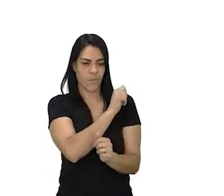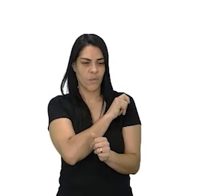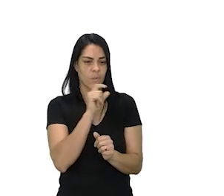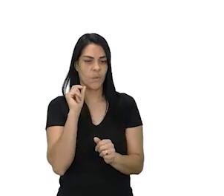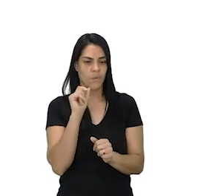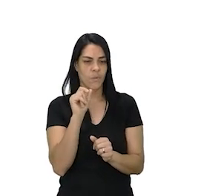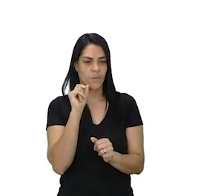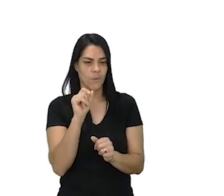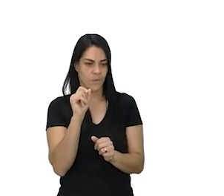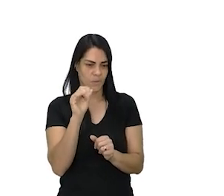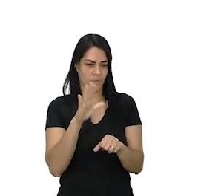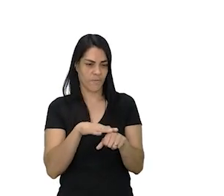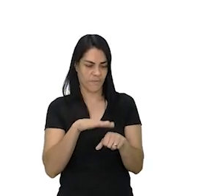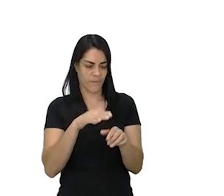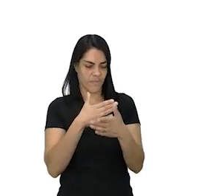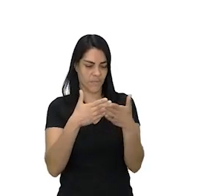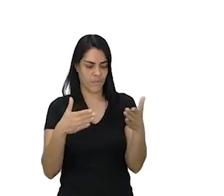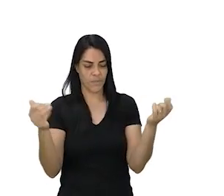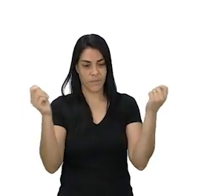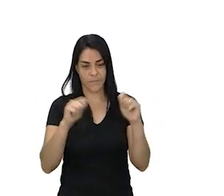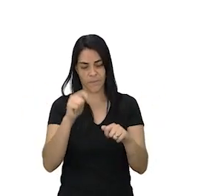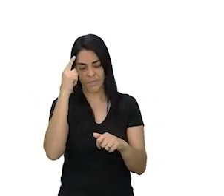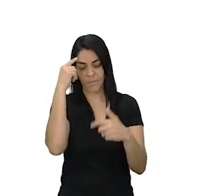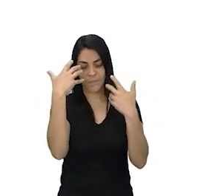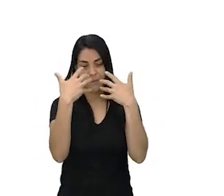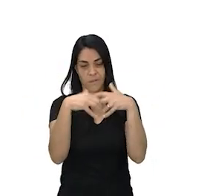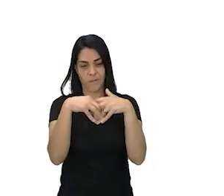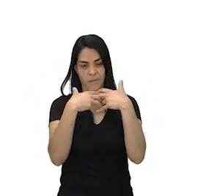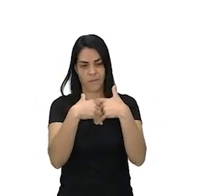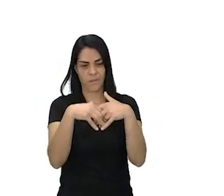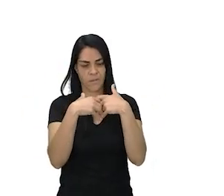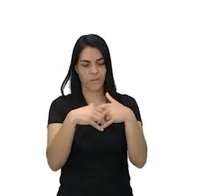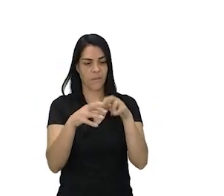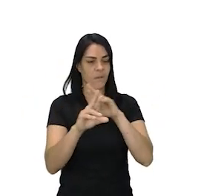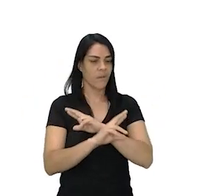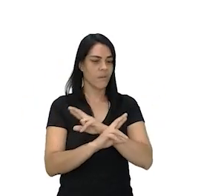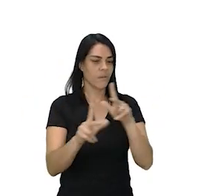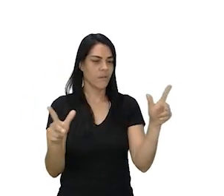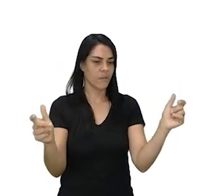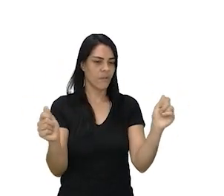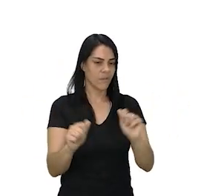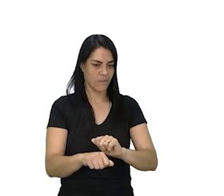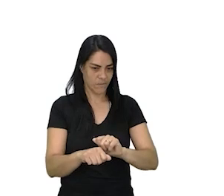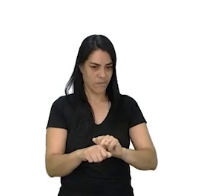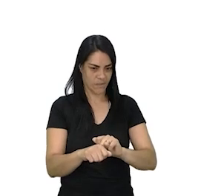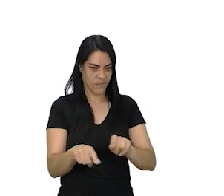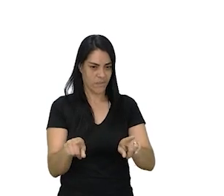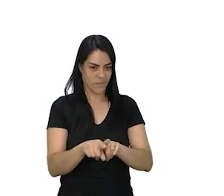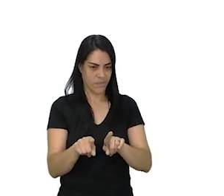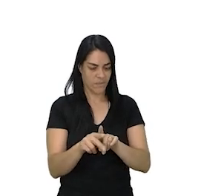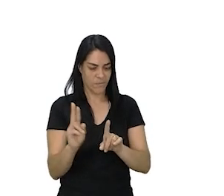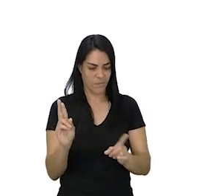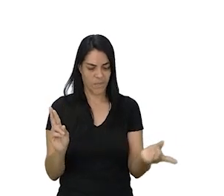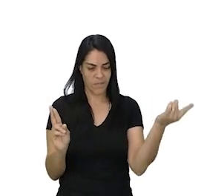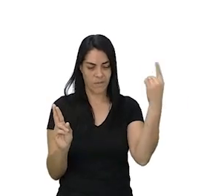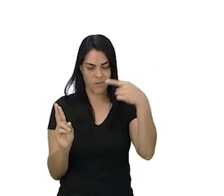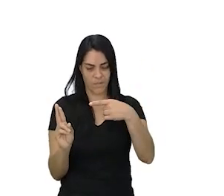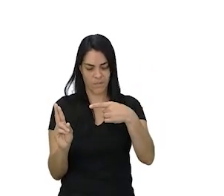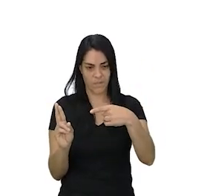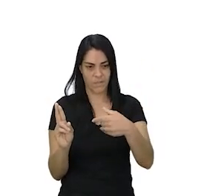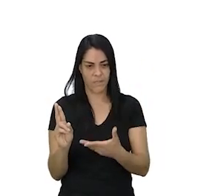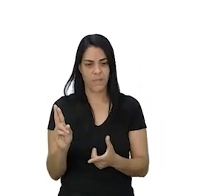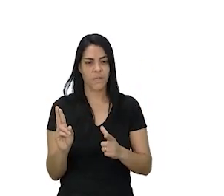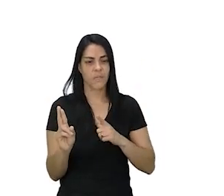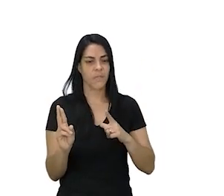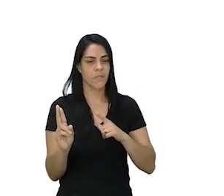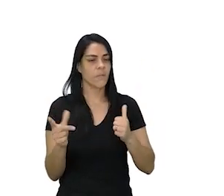levem-nos a refletir sobre as diferentes possibilidades e referências que eles têm para